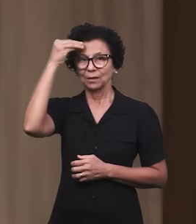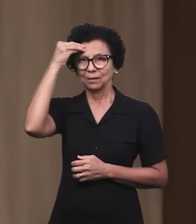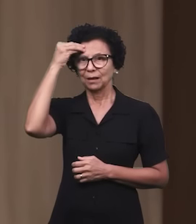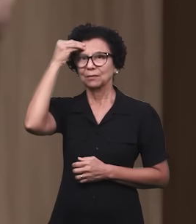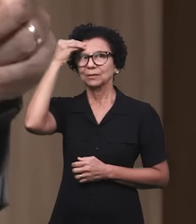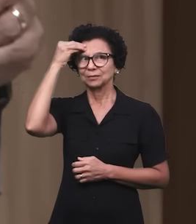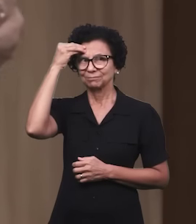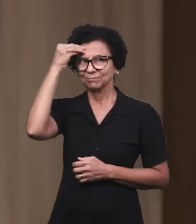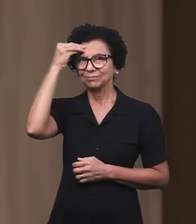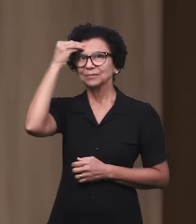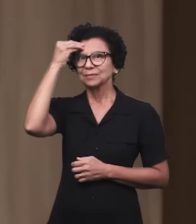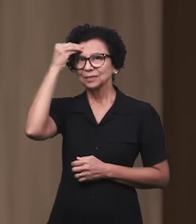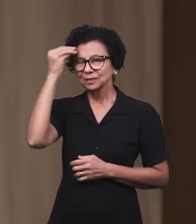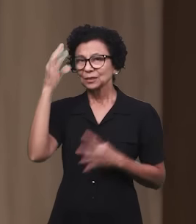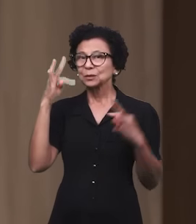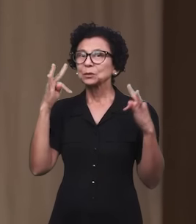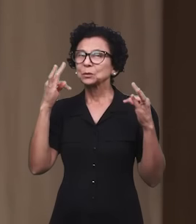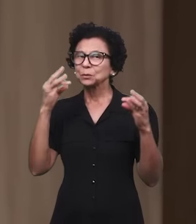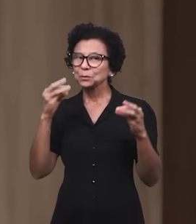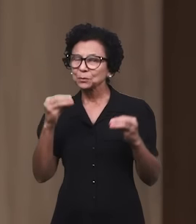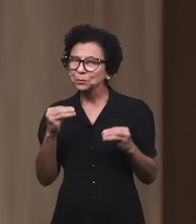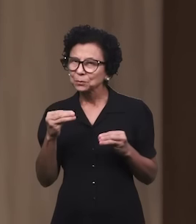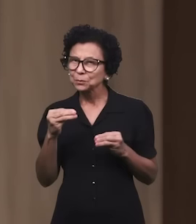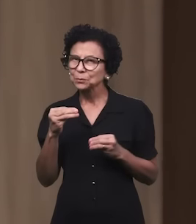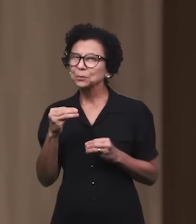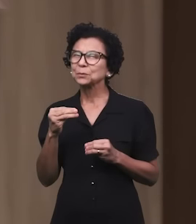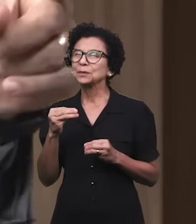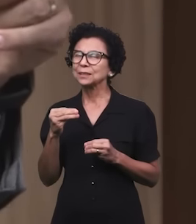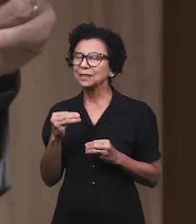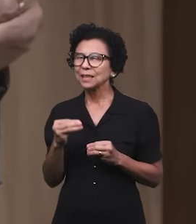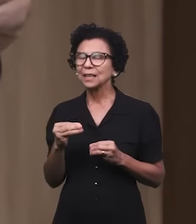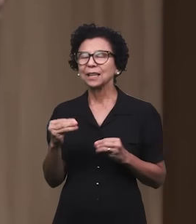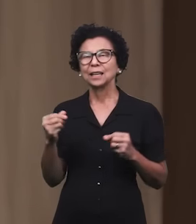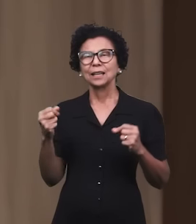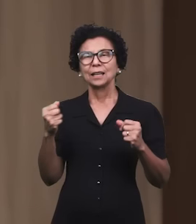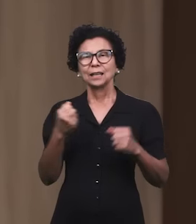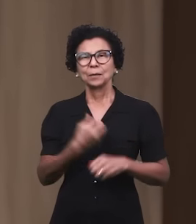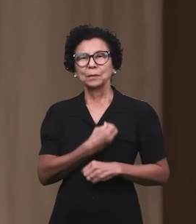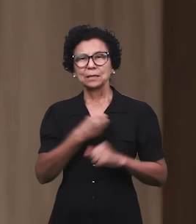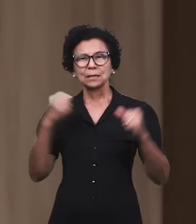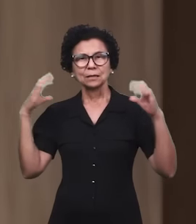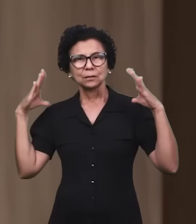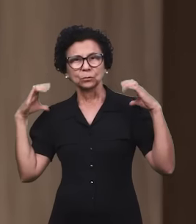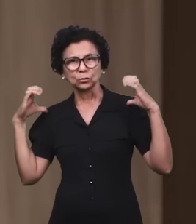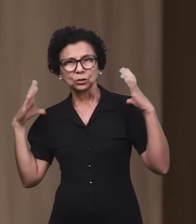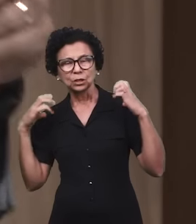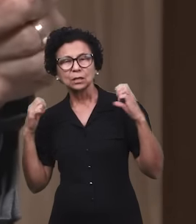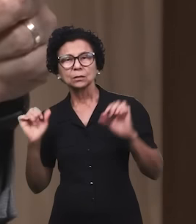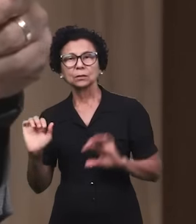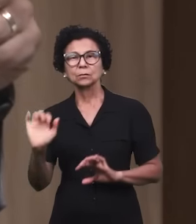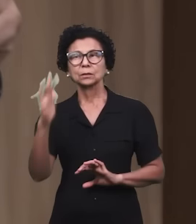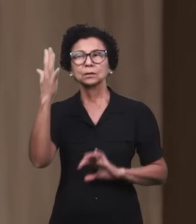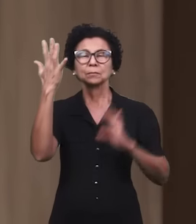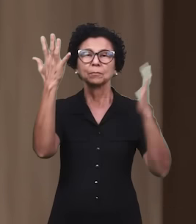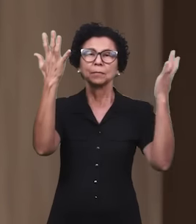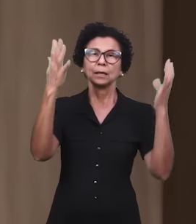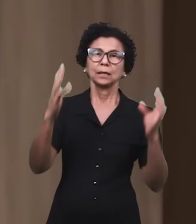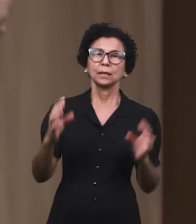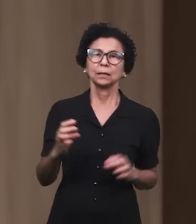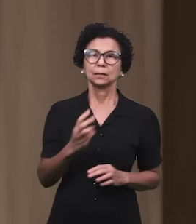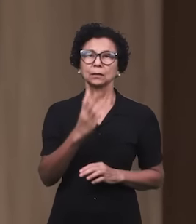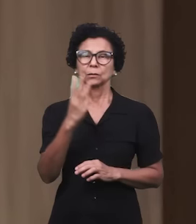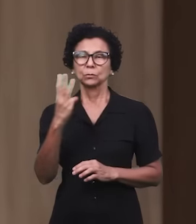havia acontecido, os sinais, né, a presença dos anjos, os magos, né,